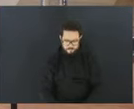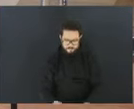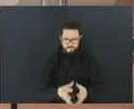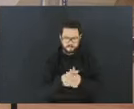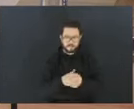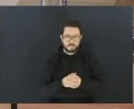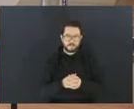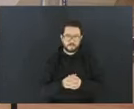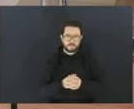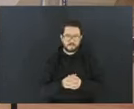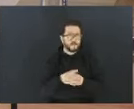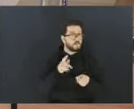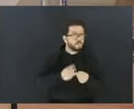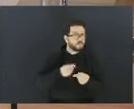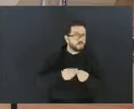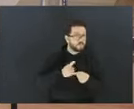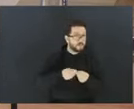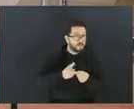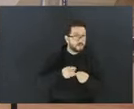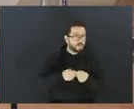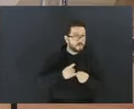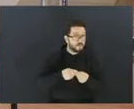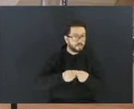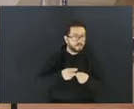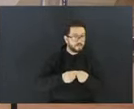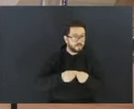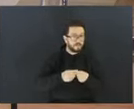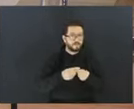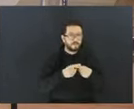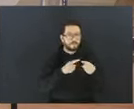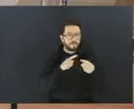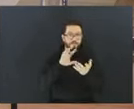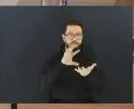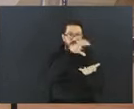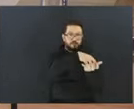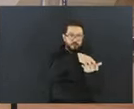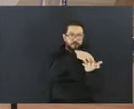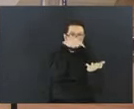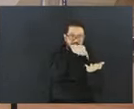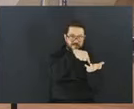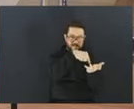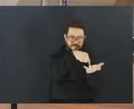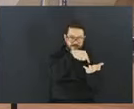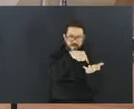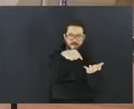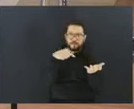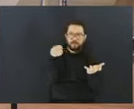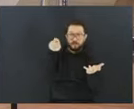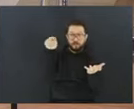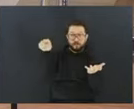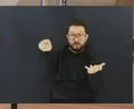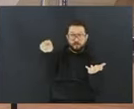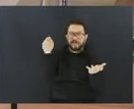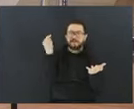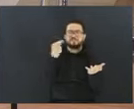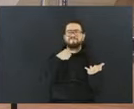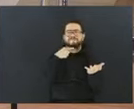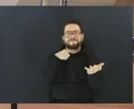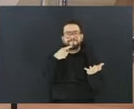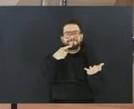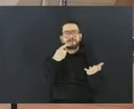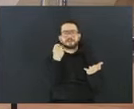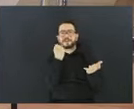momento, a corporação não estava com um quadro, podemos dizer assim, com um número suficiente. Ele falou assim: vocês